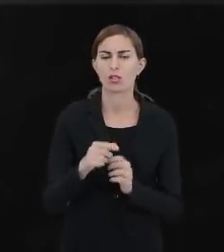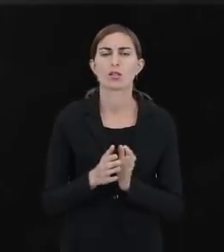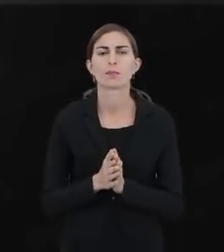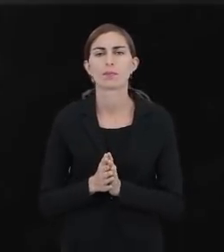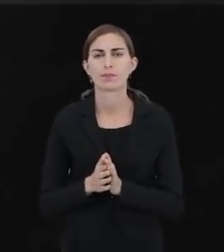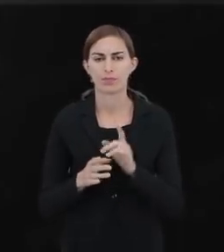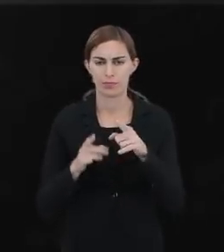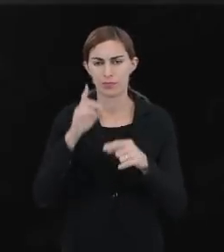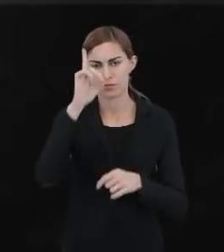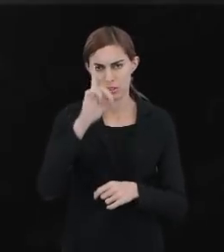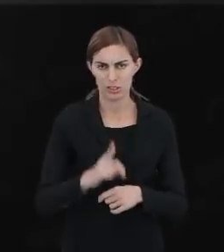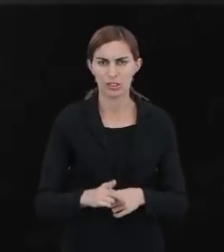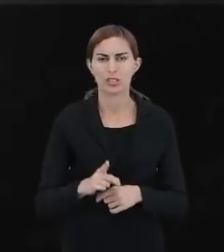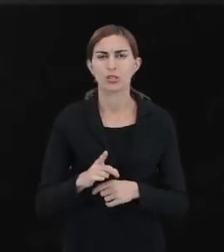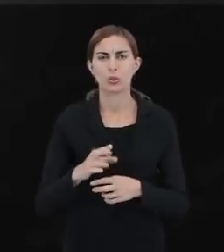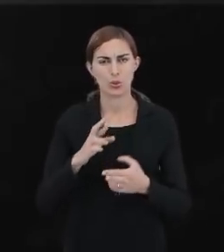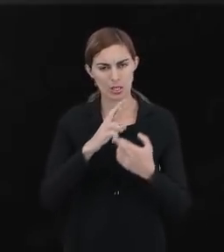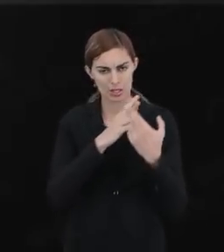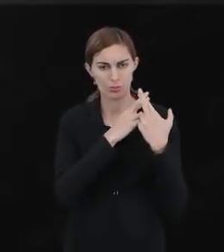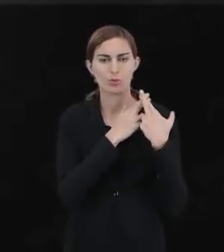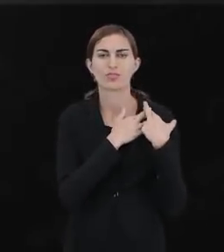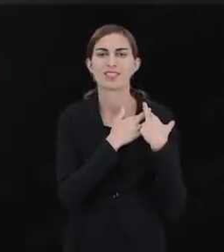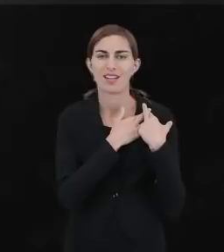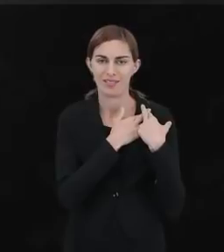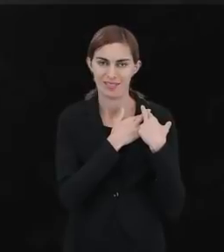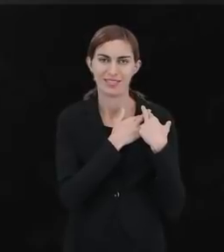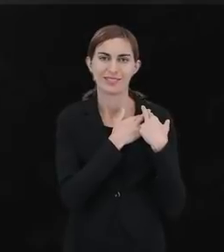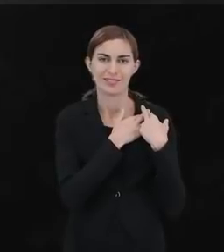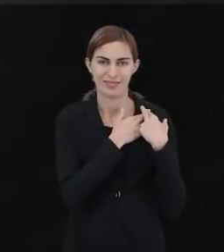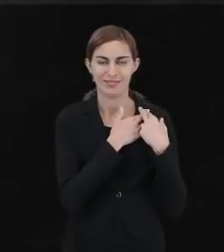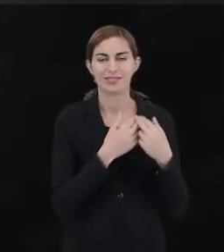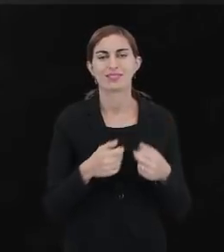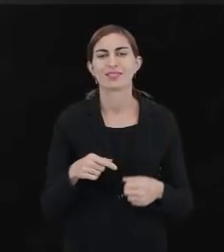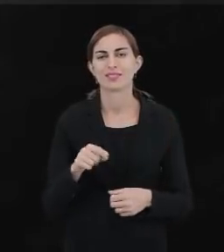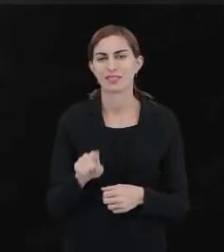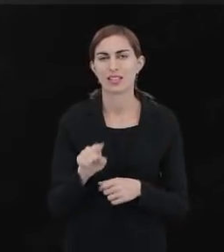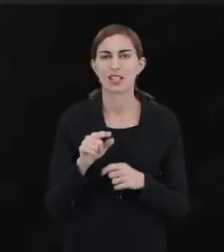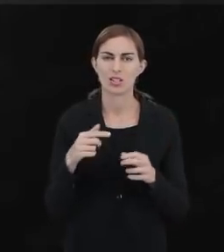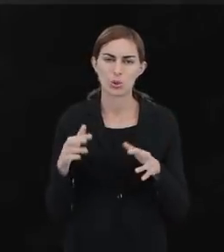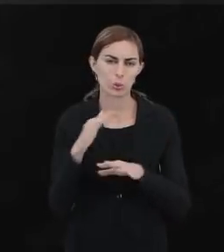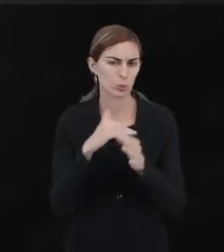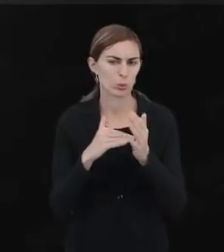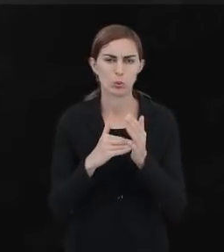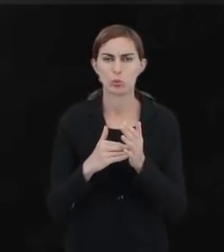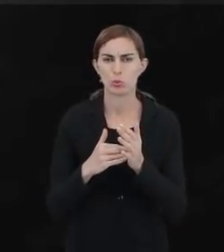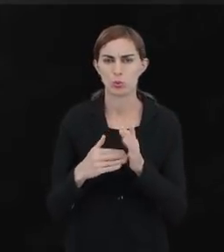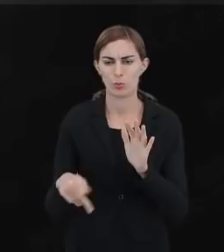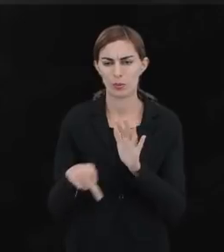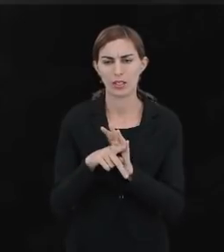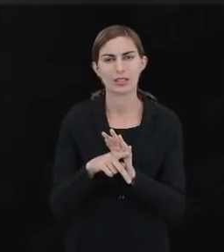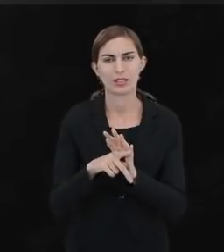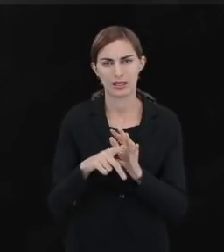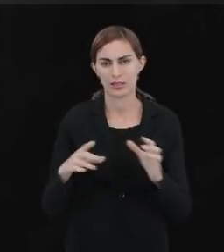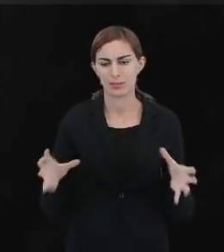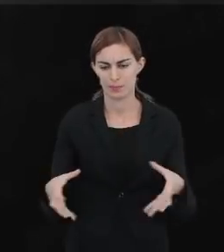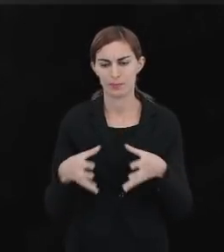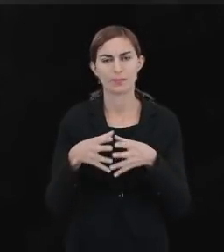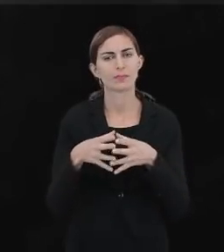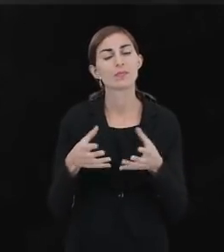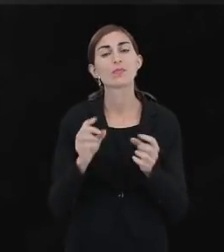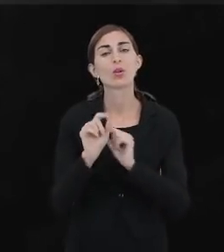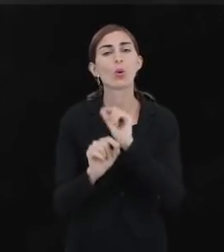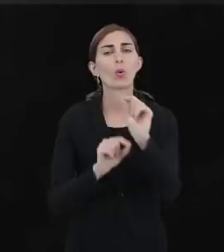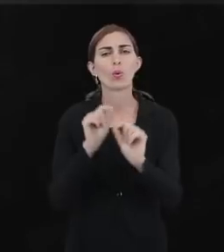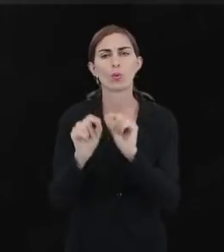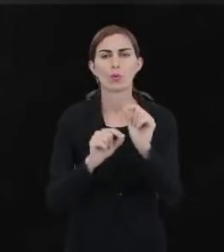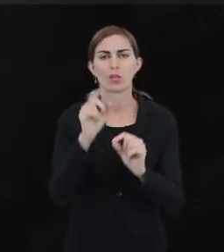orquestrador ao grande de maestro de todas essas peças essas partes ainda que compõem essa textura como é